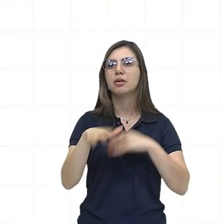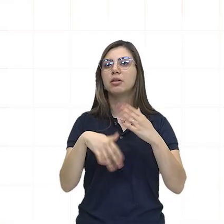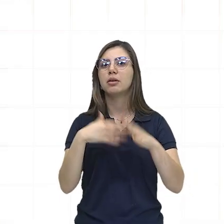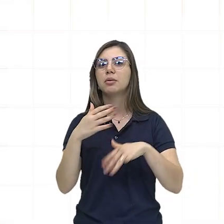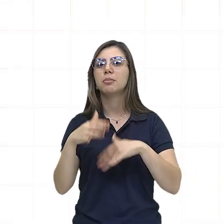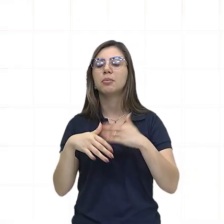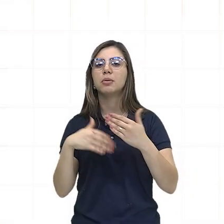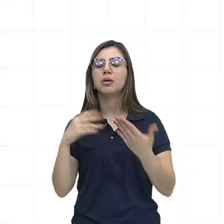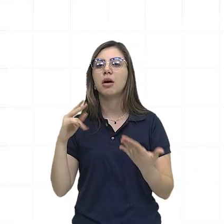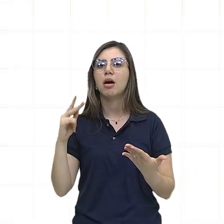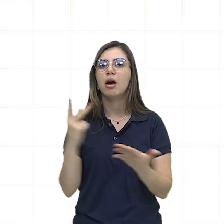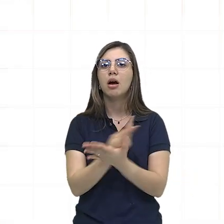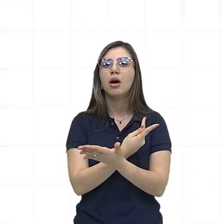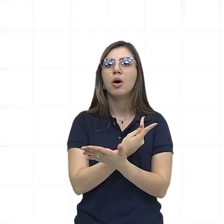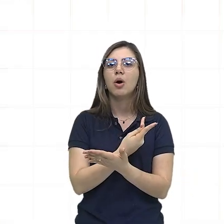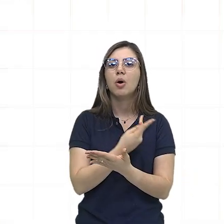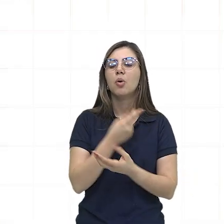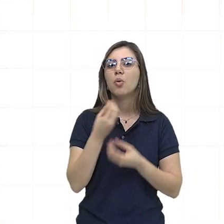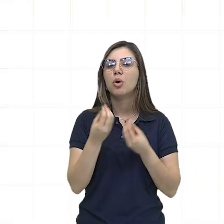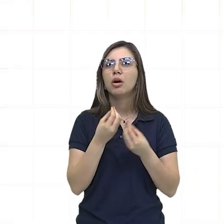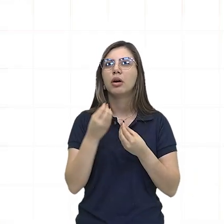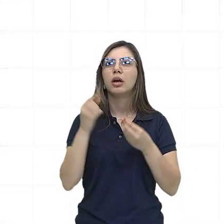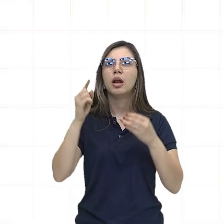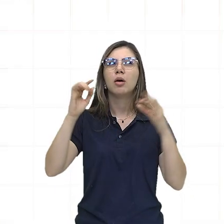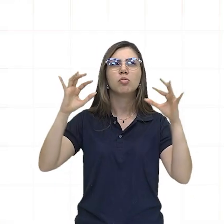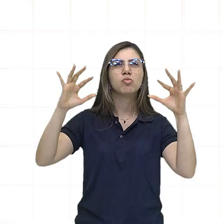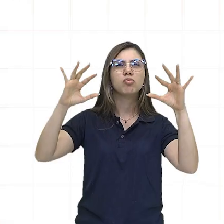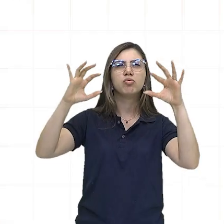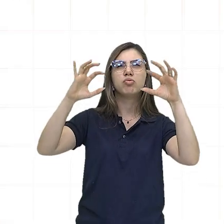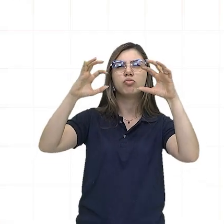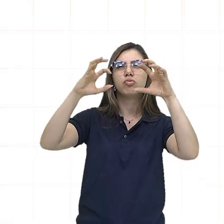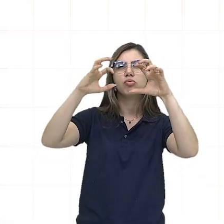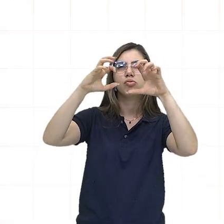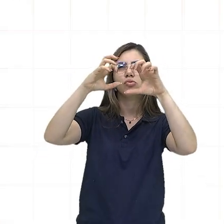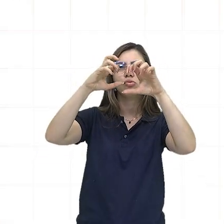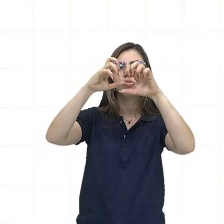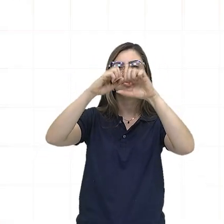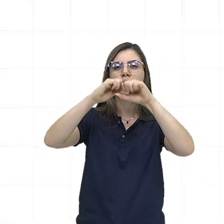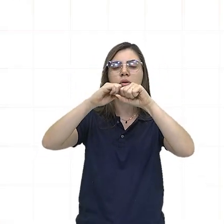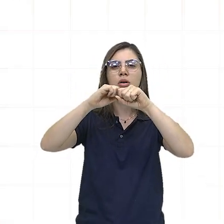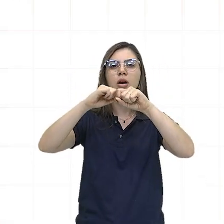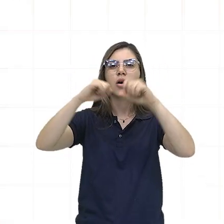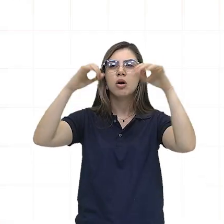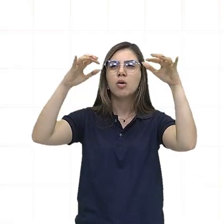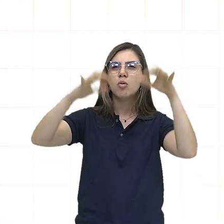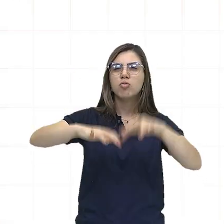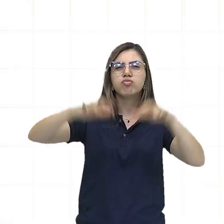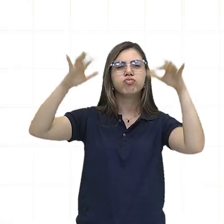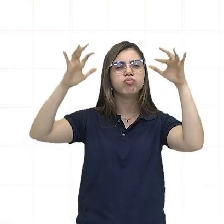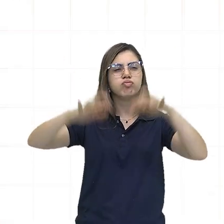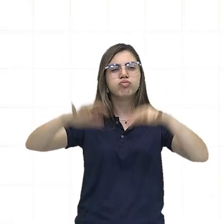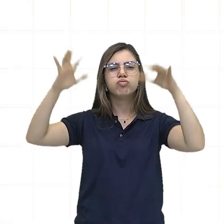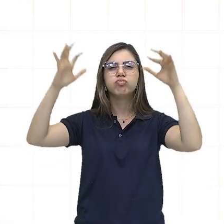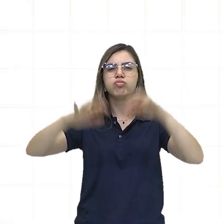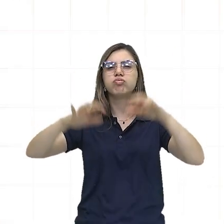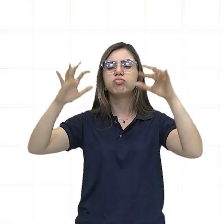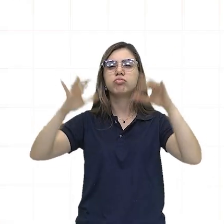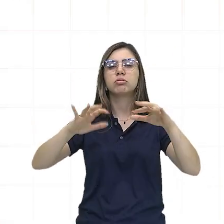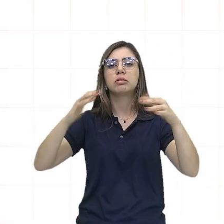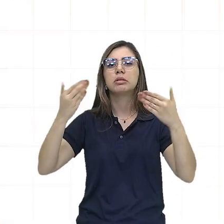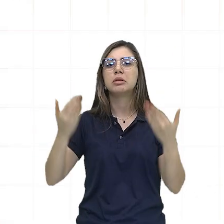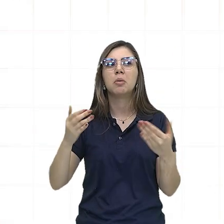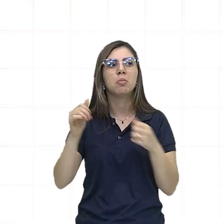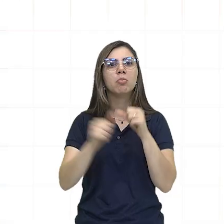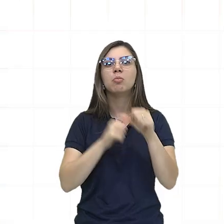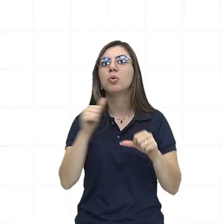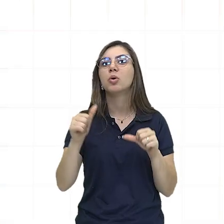de repente, começa a ficar nublado o céu e depois cair uma pancada de